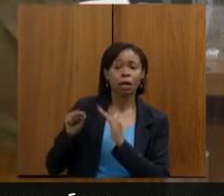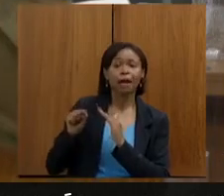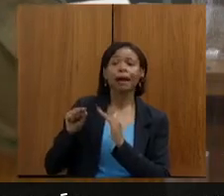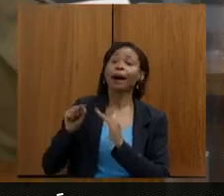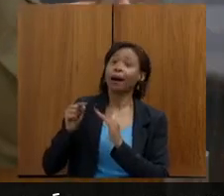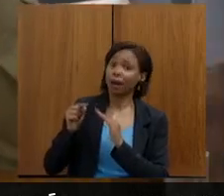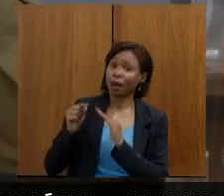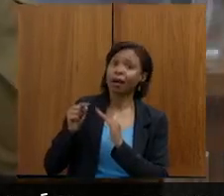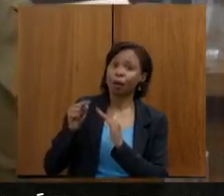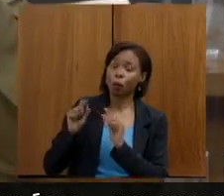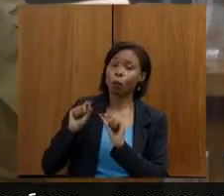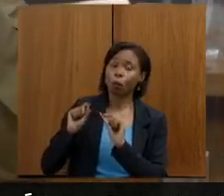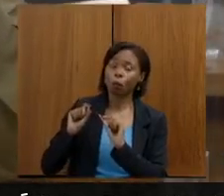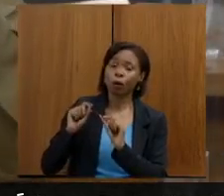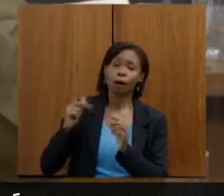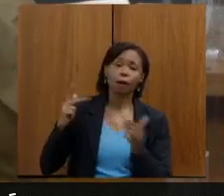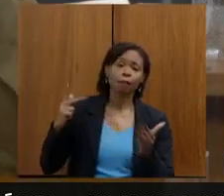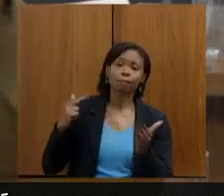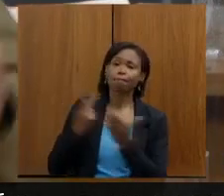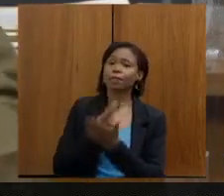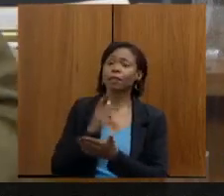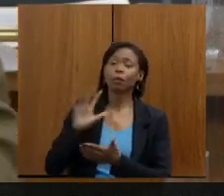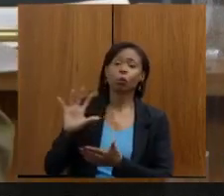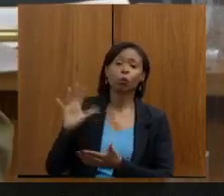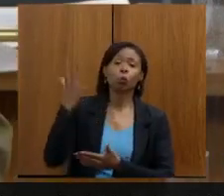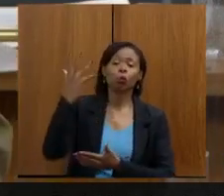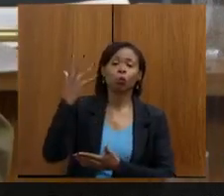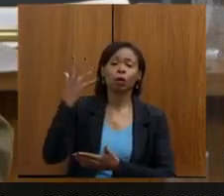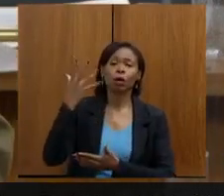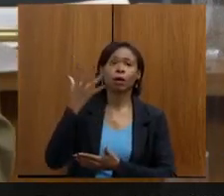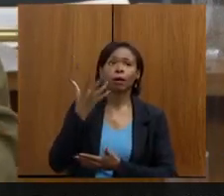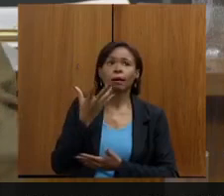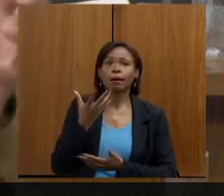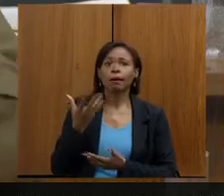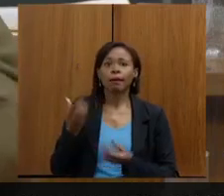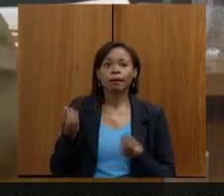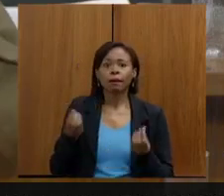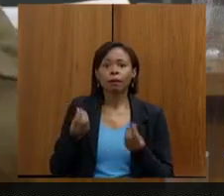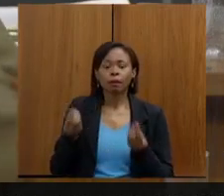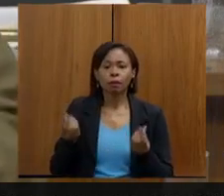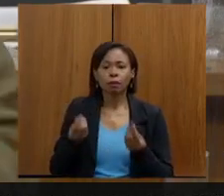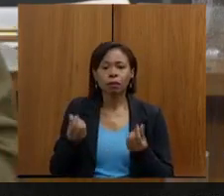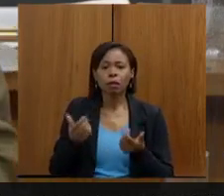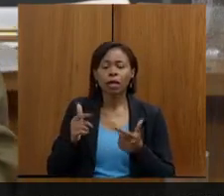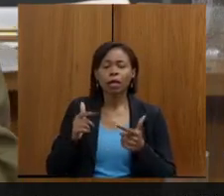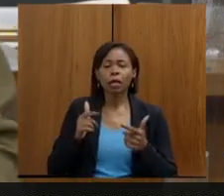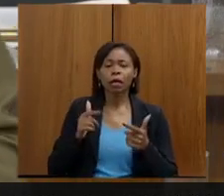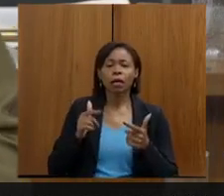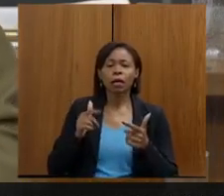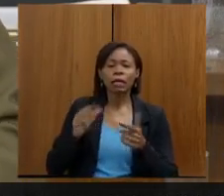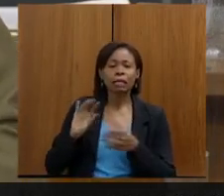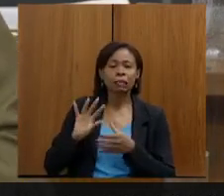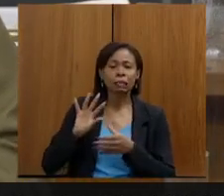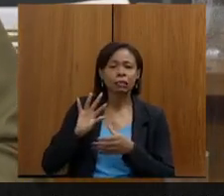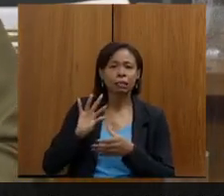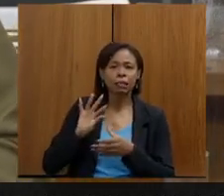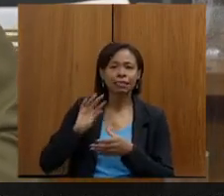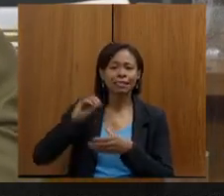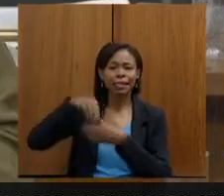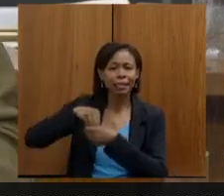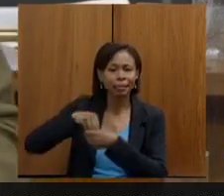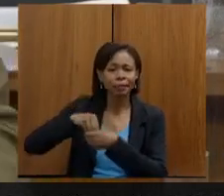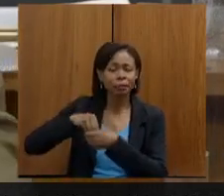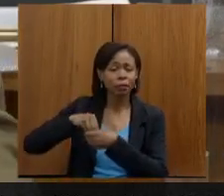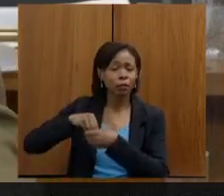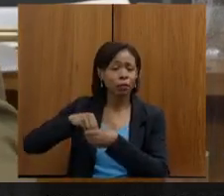uma tendência então houve uma expectativa de que as ações ali internas e poderiam ser